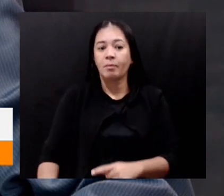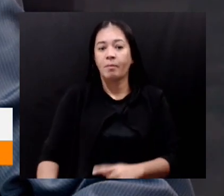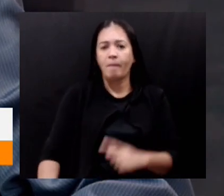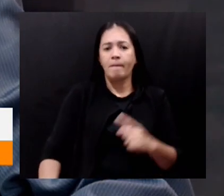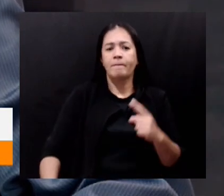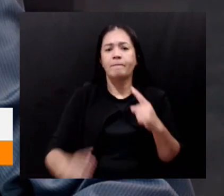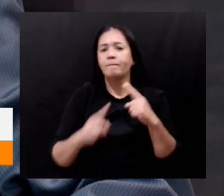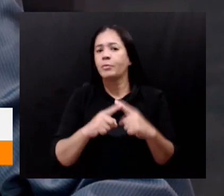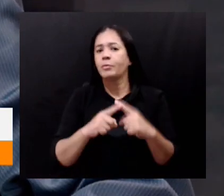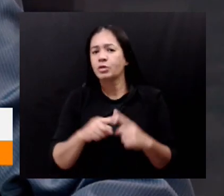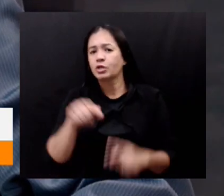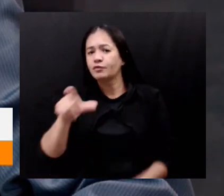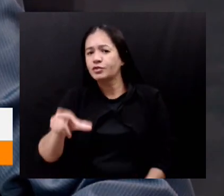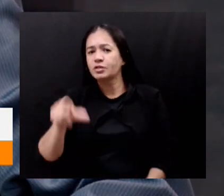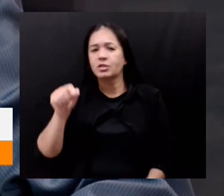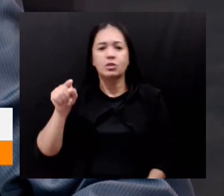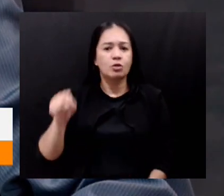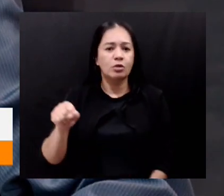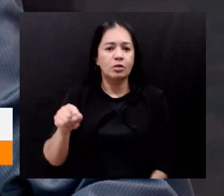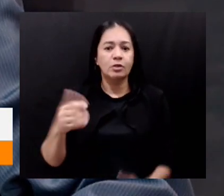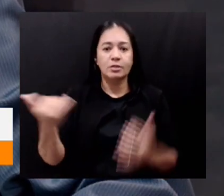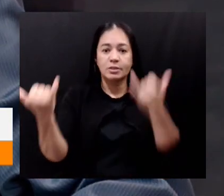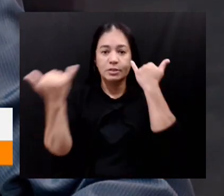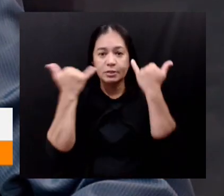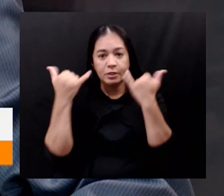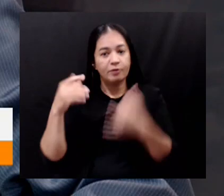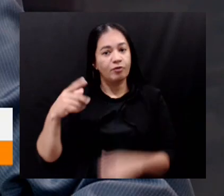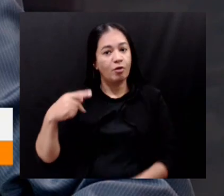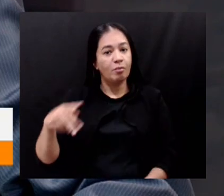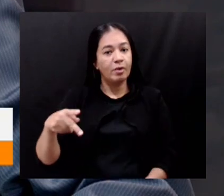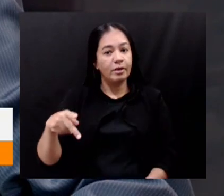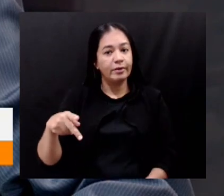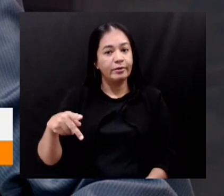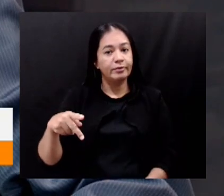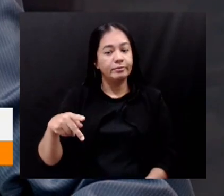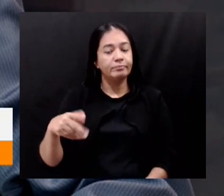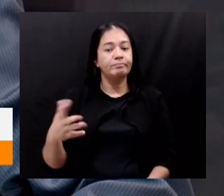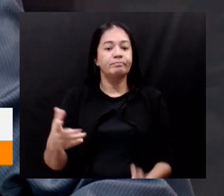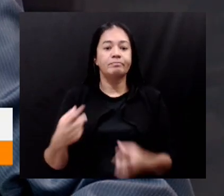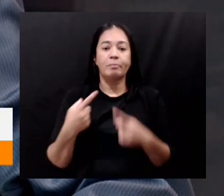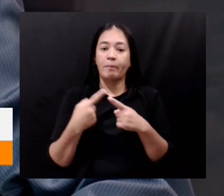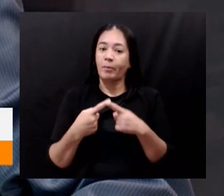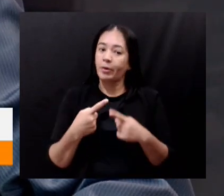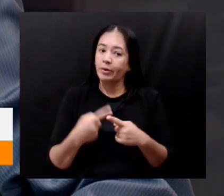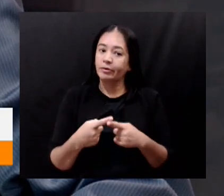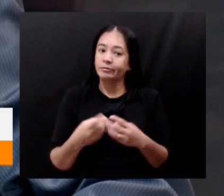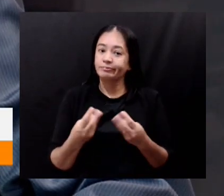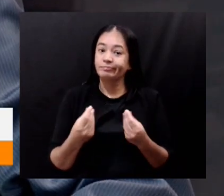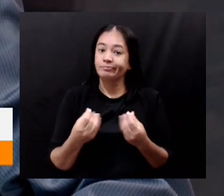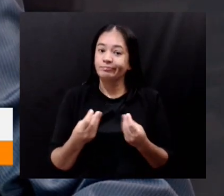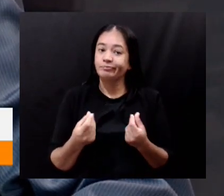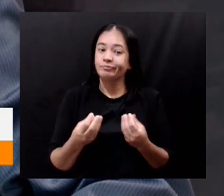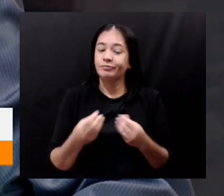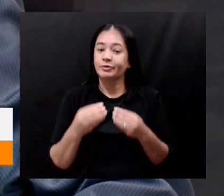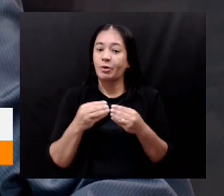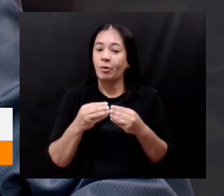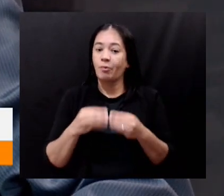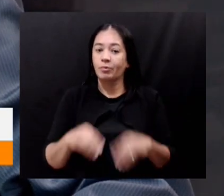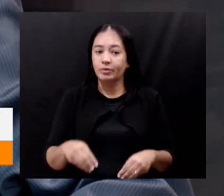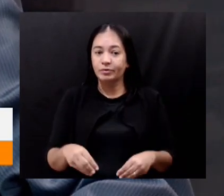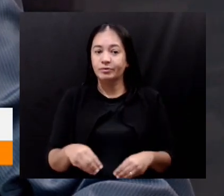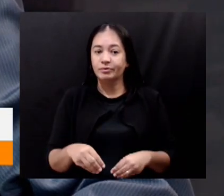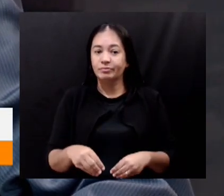e se informar muito bem sobre resultados. Por quê? Porque o prejuízo é